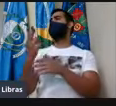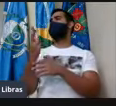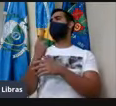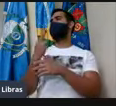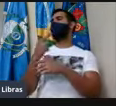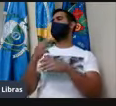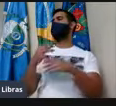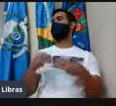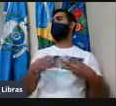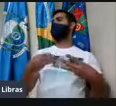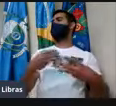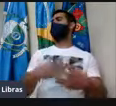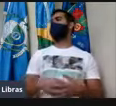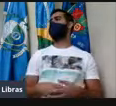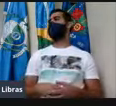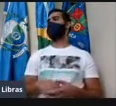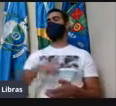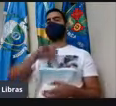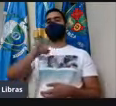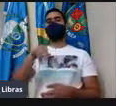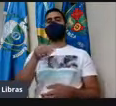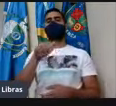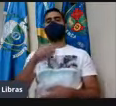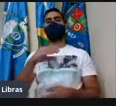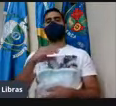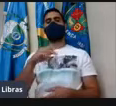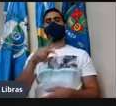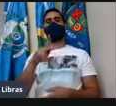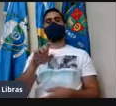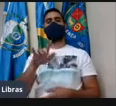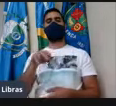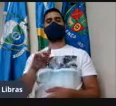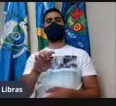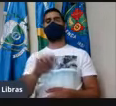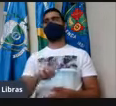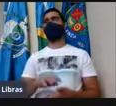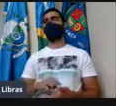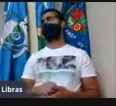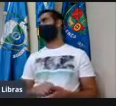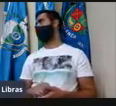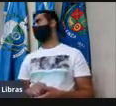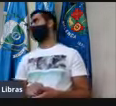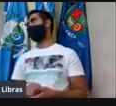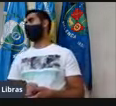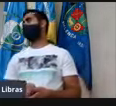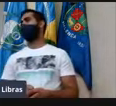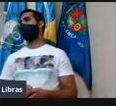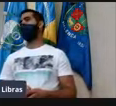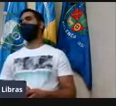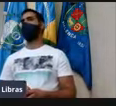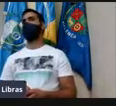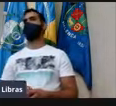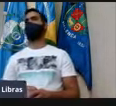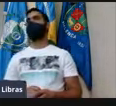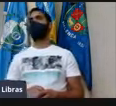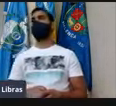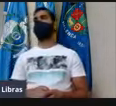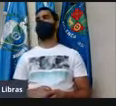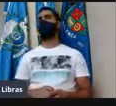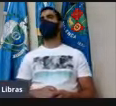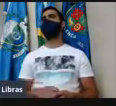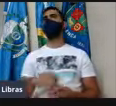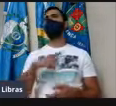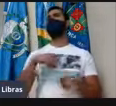órgão ministerial, Jaqueline Magalhães, procuradora do município. Tem também uma resposta